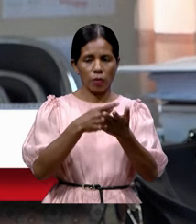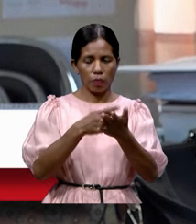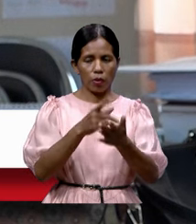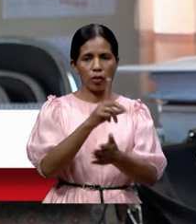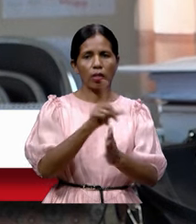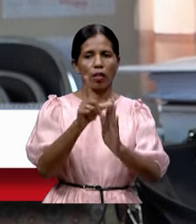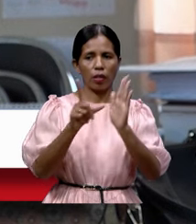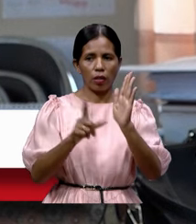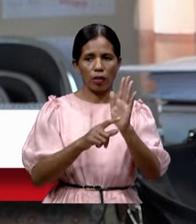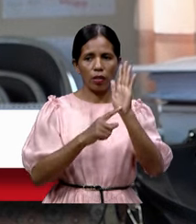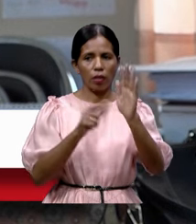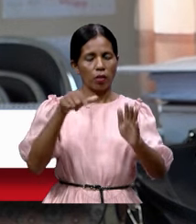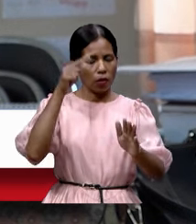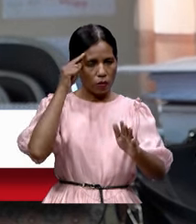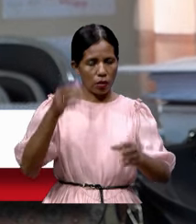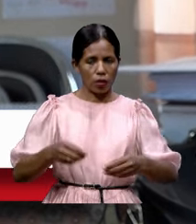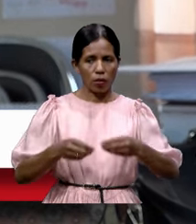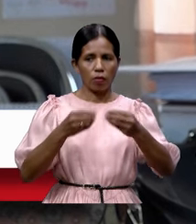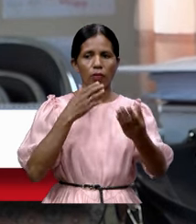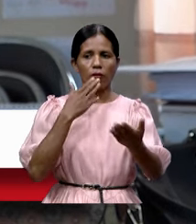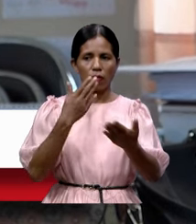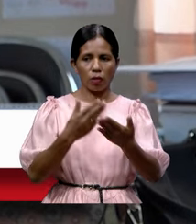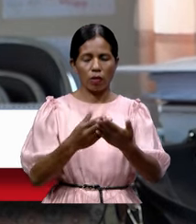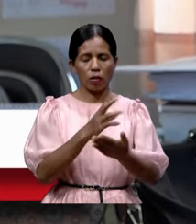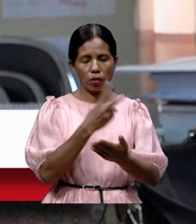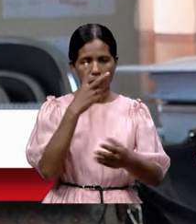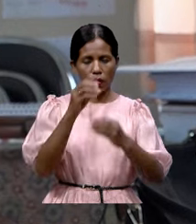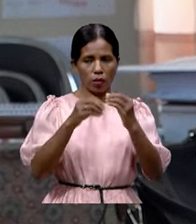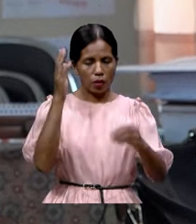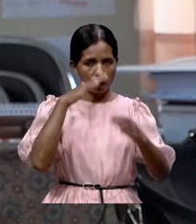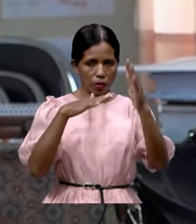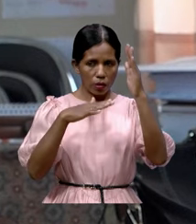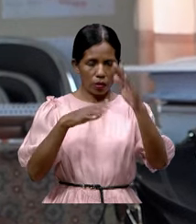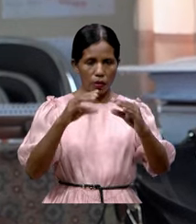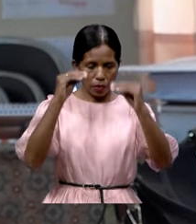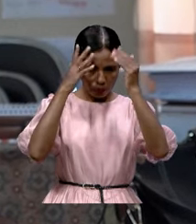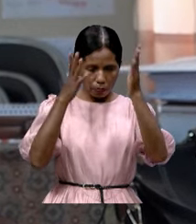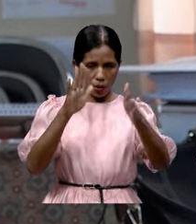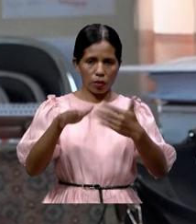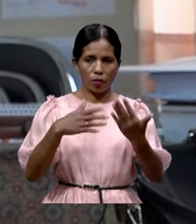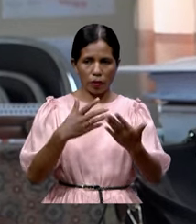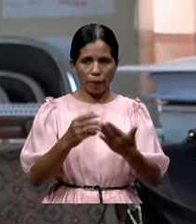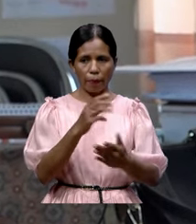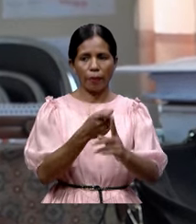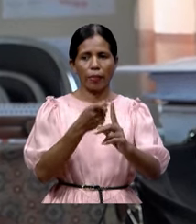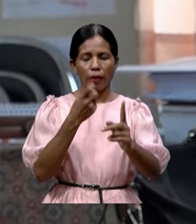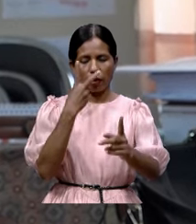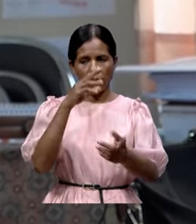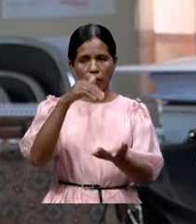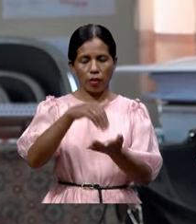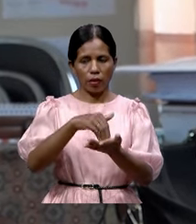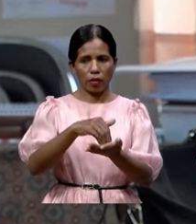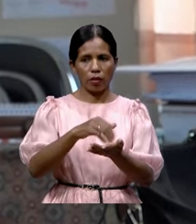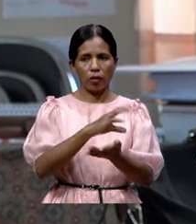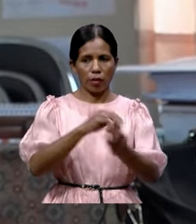onde requer para o governo a tua solução imediata, onde resolve o problema professores contratados, CIRA, livro-se avaliação de desempenho